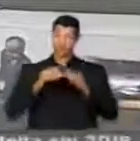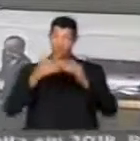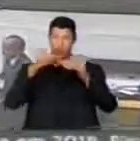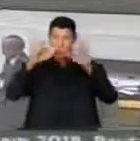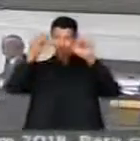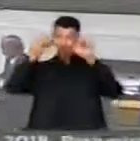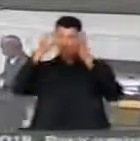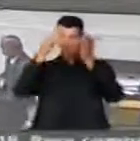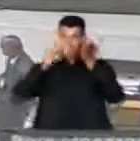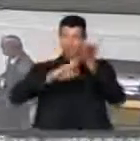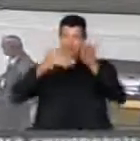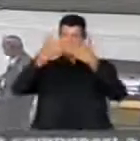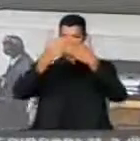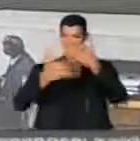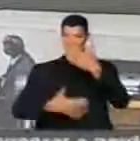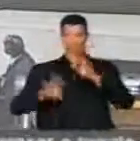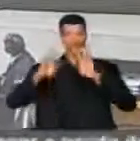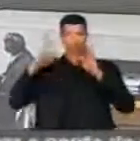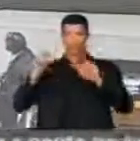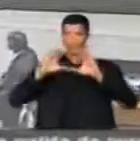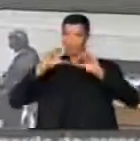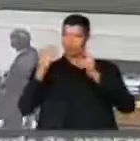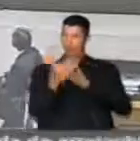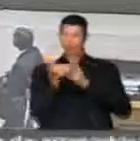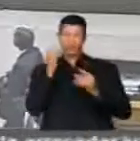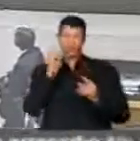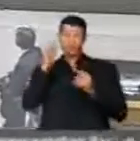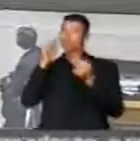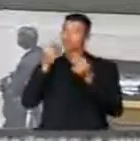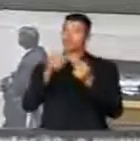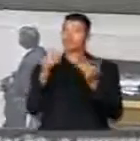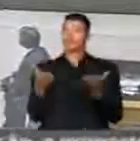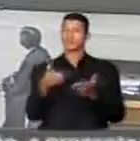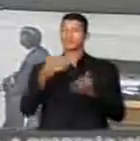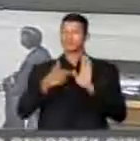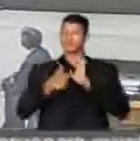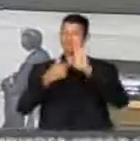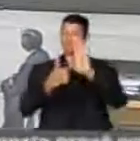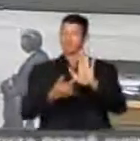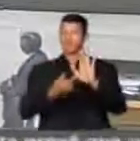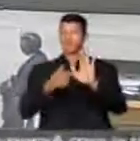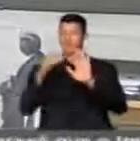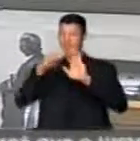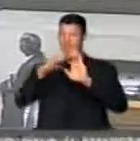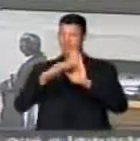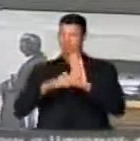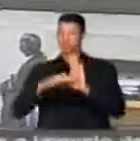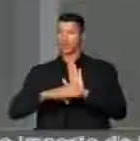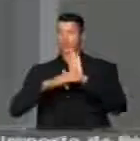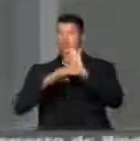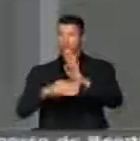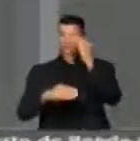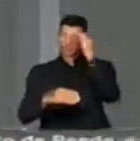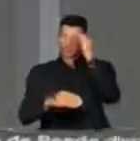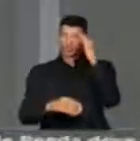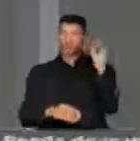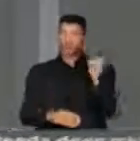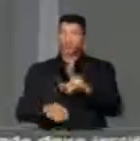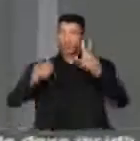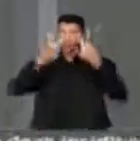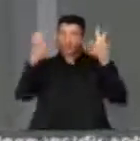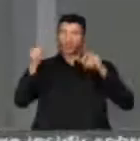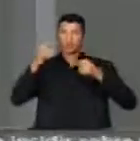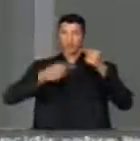aberta a toda a comunidade internacional com o objetivo de apresentar elementos que ajudem a entender o atual